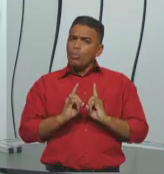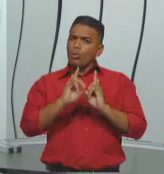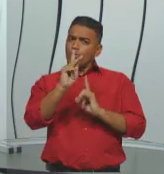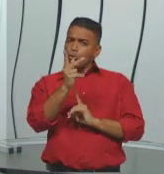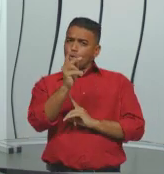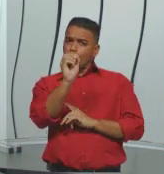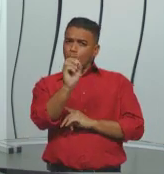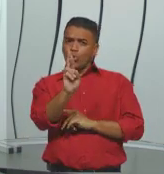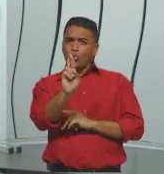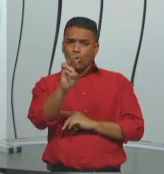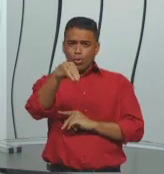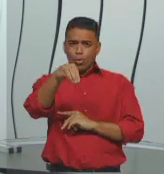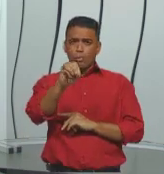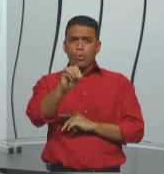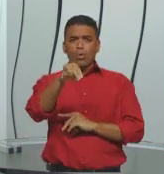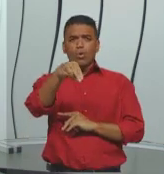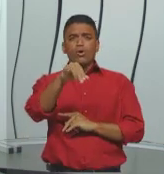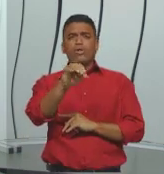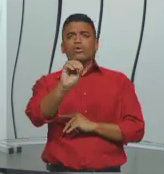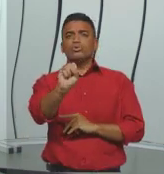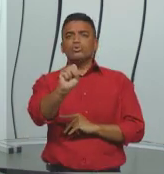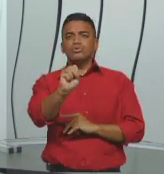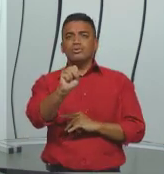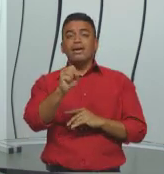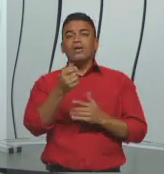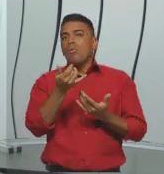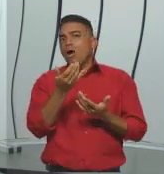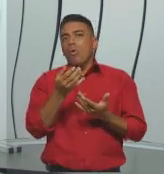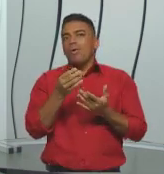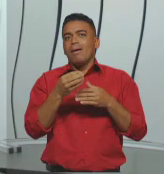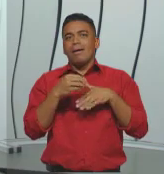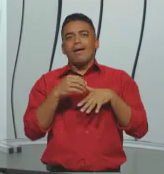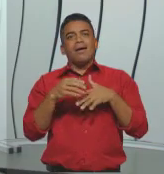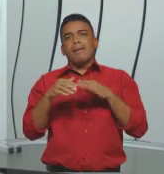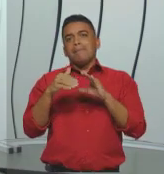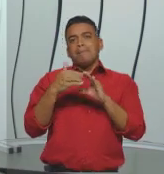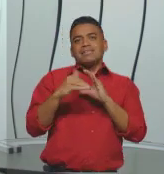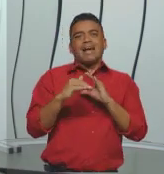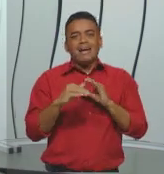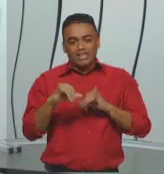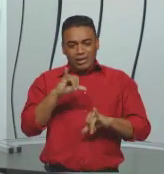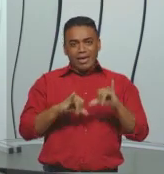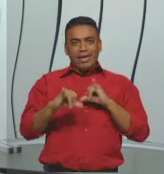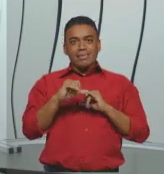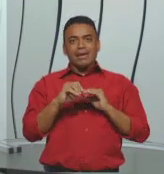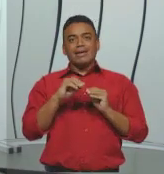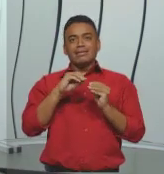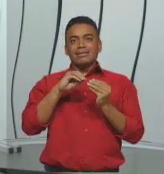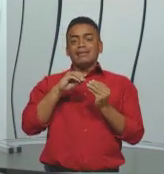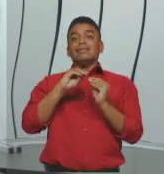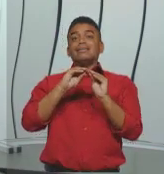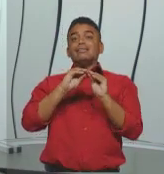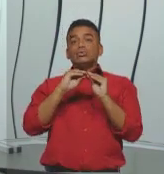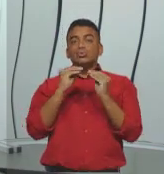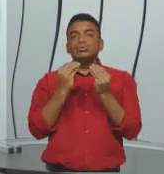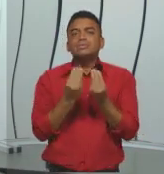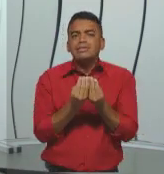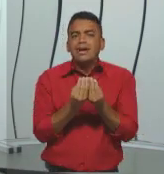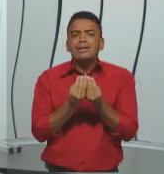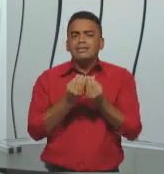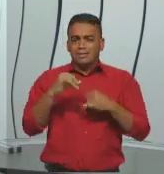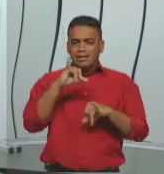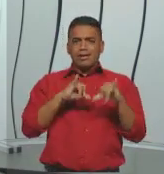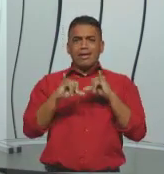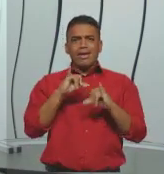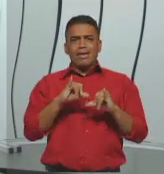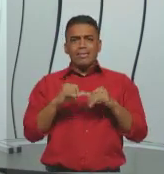você hormônios, pense que é um mensageiro químico, ou seja, é uma substância química que ela consegue